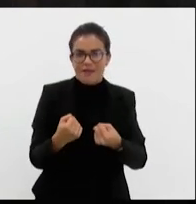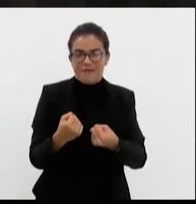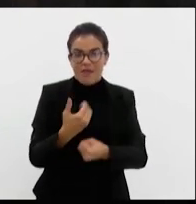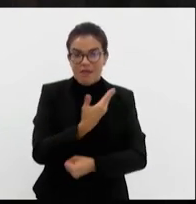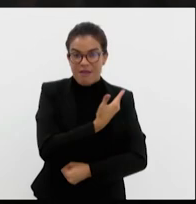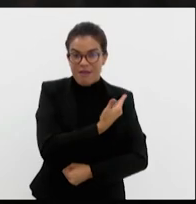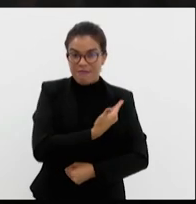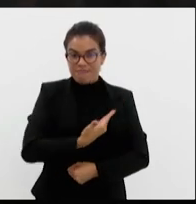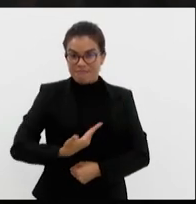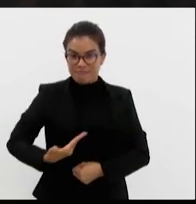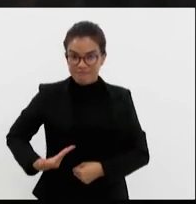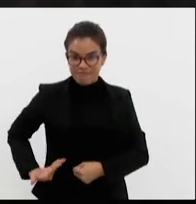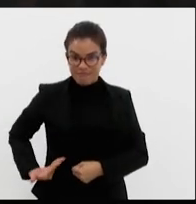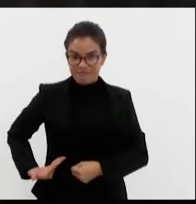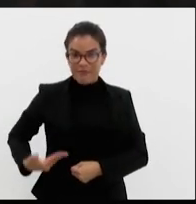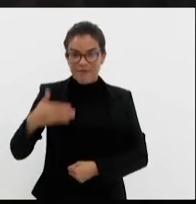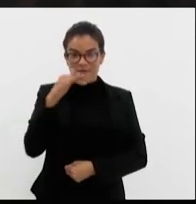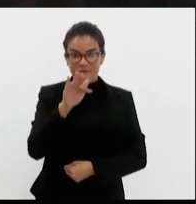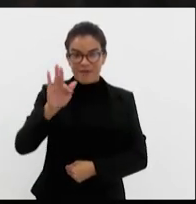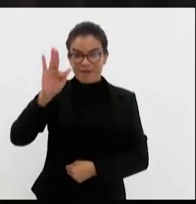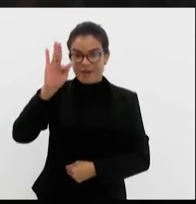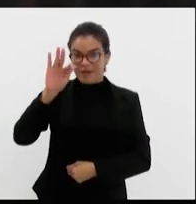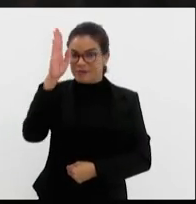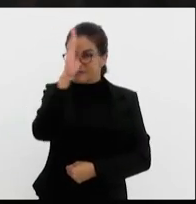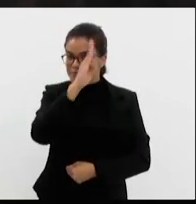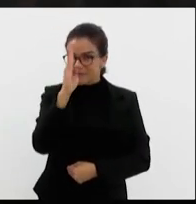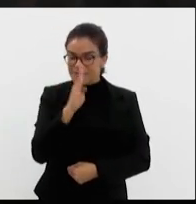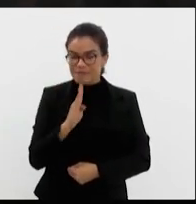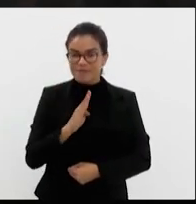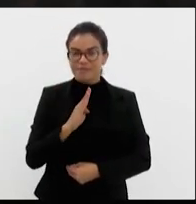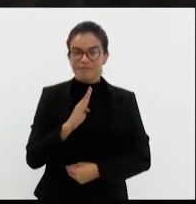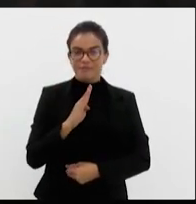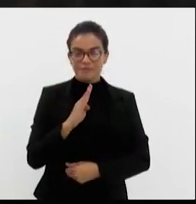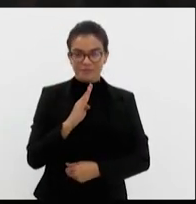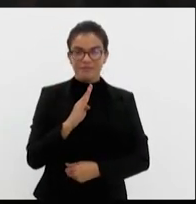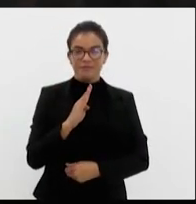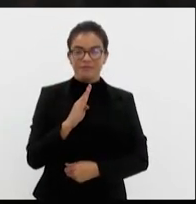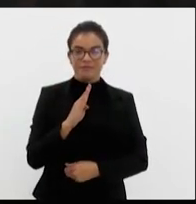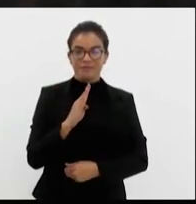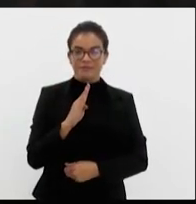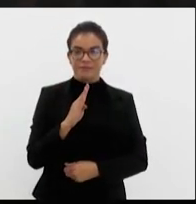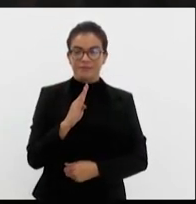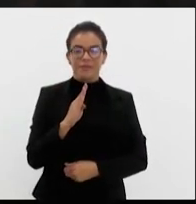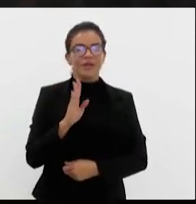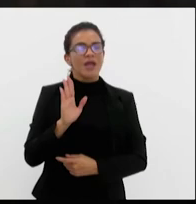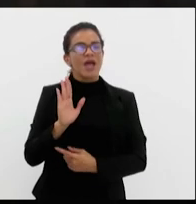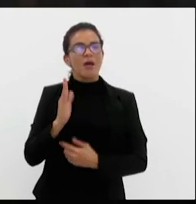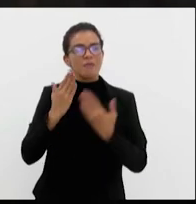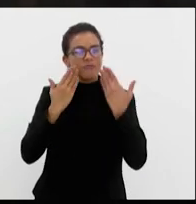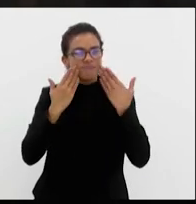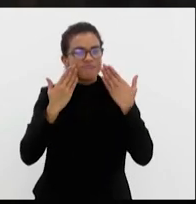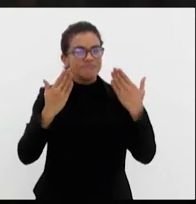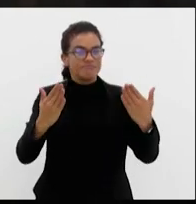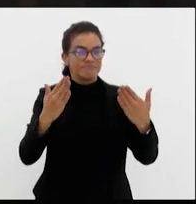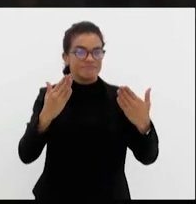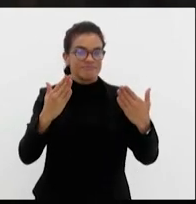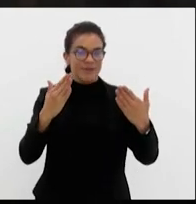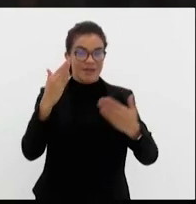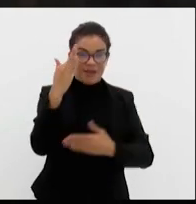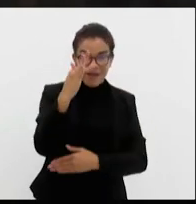República Federativa do Brasil, né, é para mostrar que a